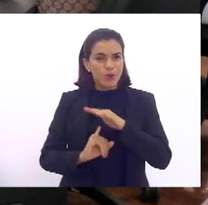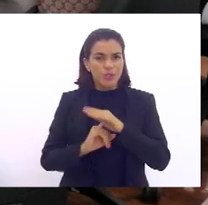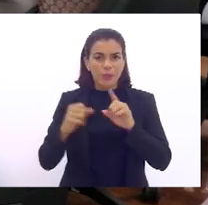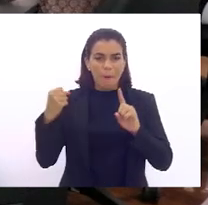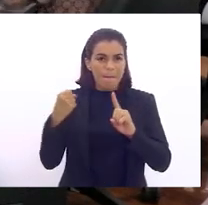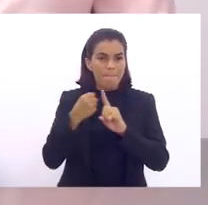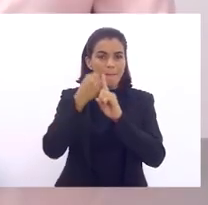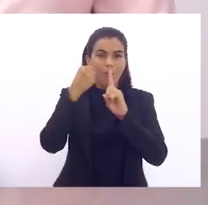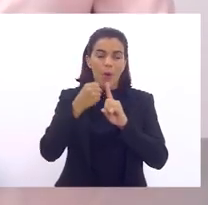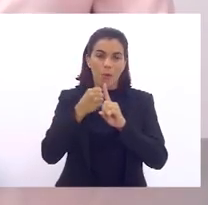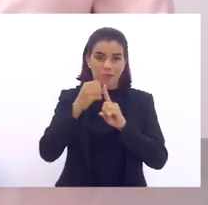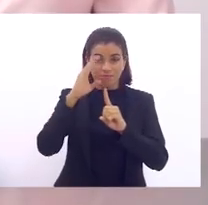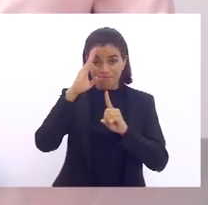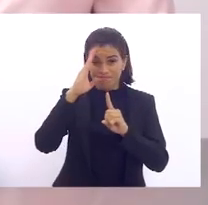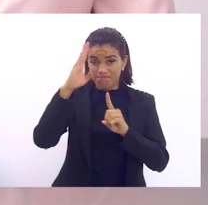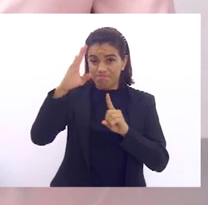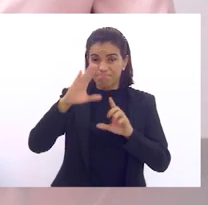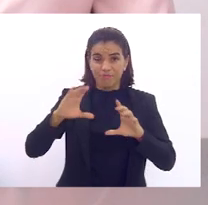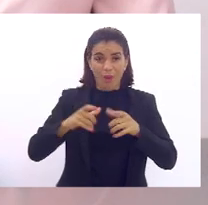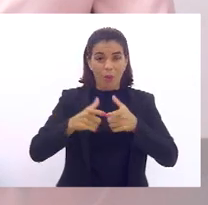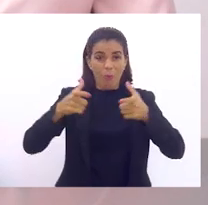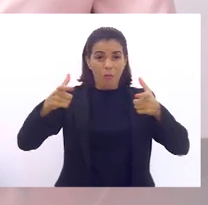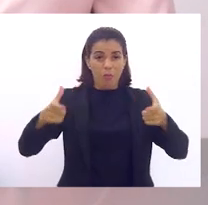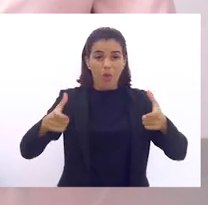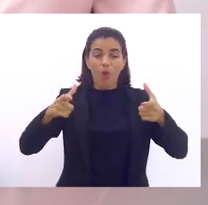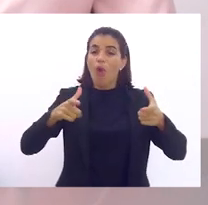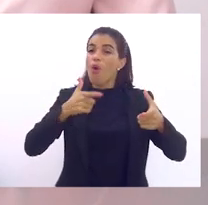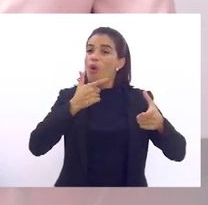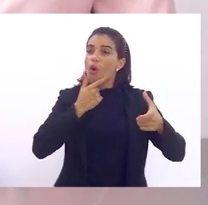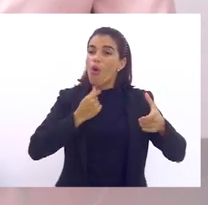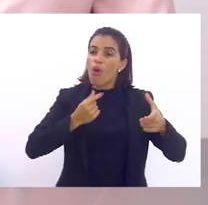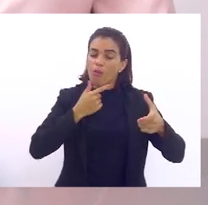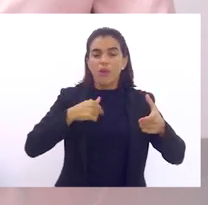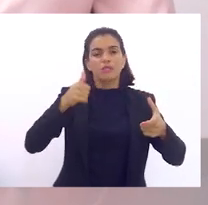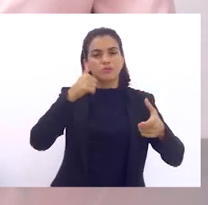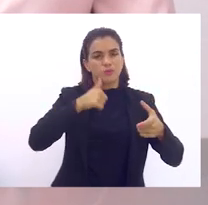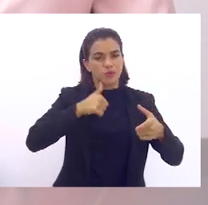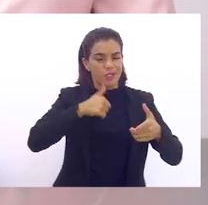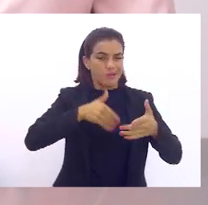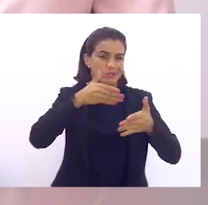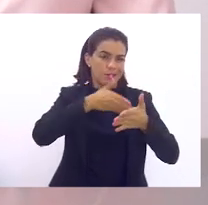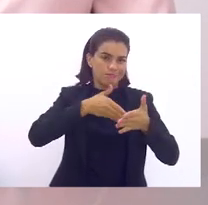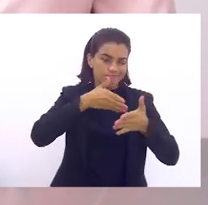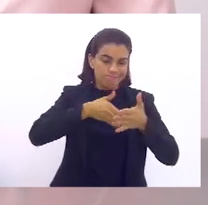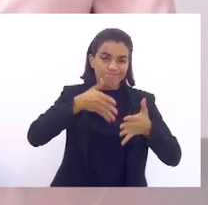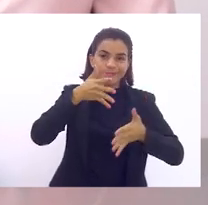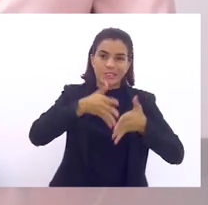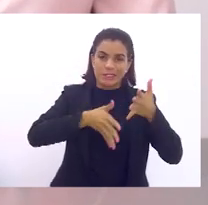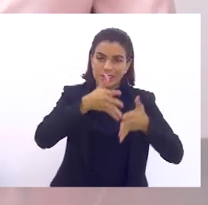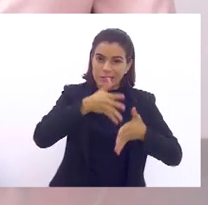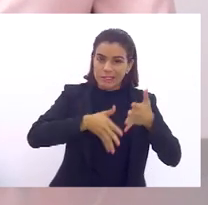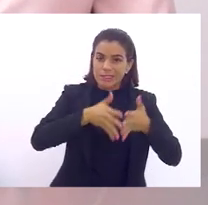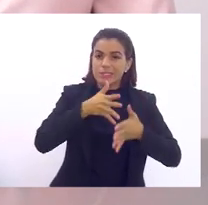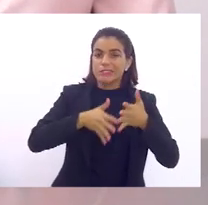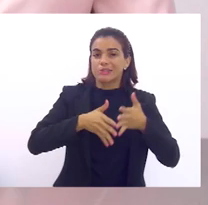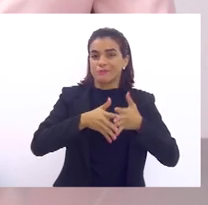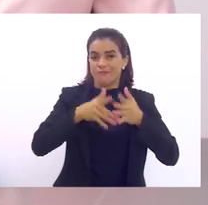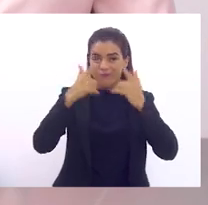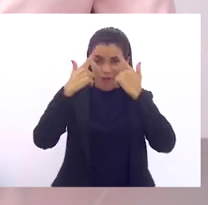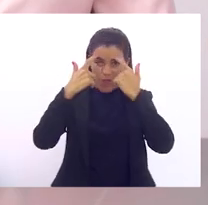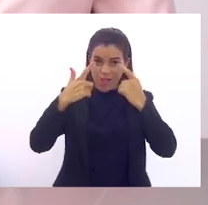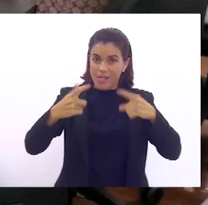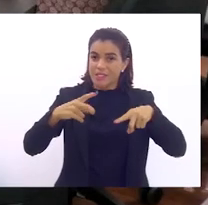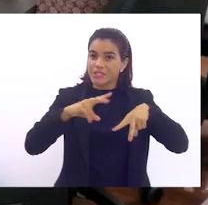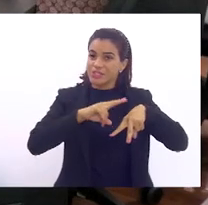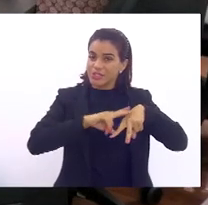homens essas mulheres encontram dificuldades e encontram também a violência política de gênero pautando o seu cotidiano